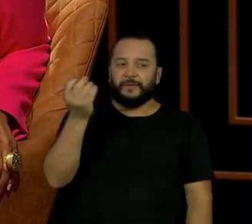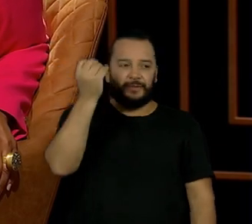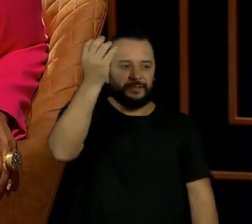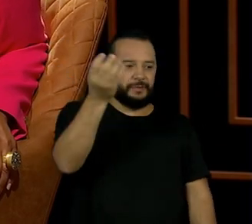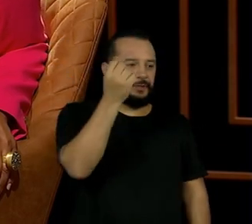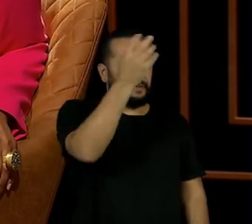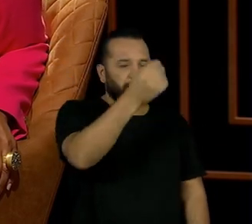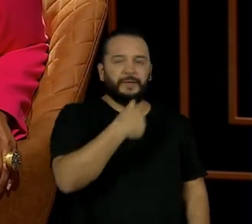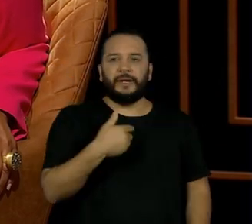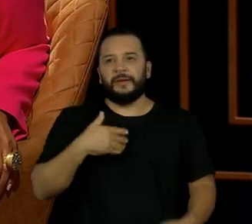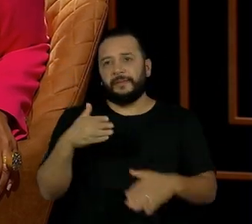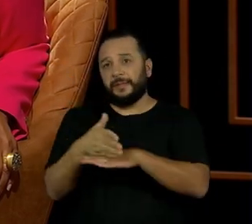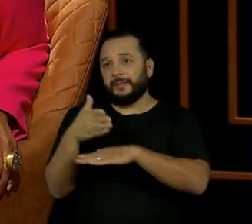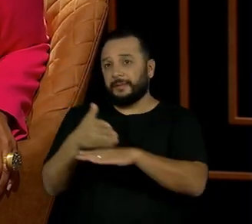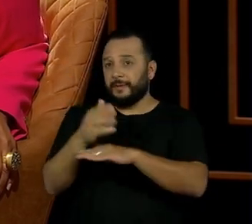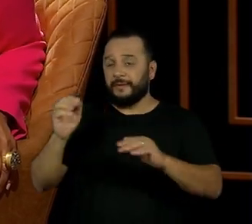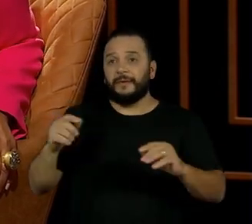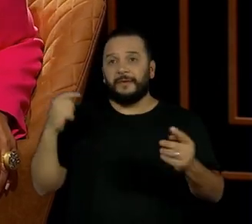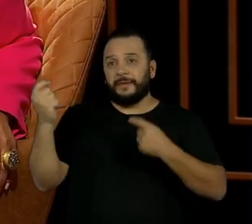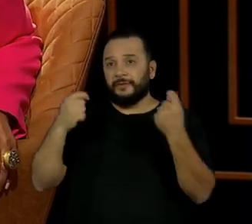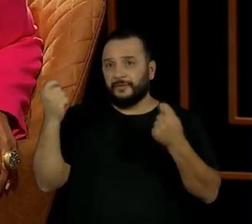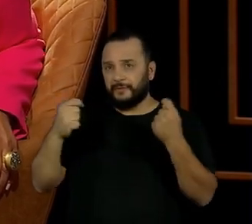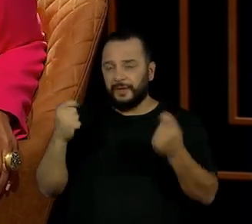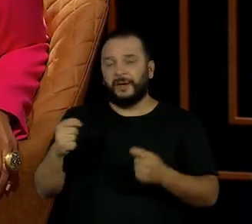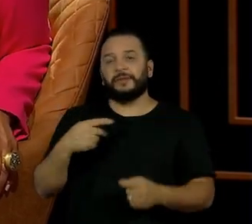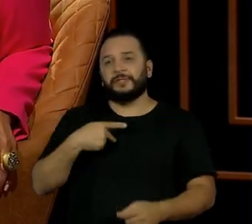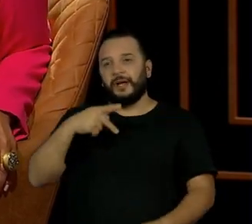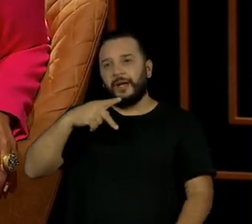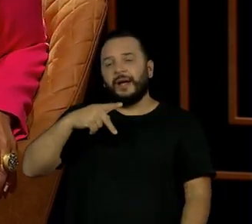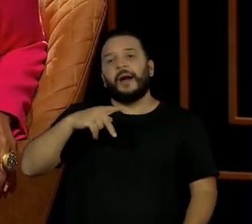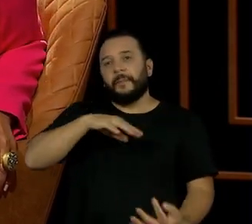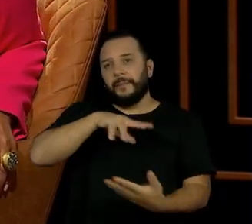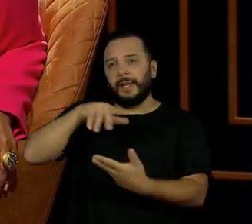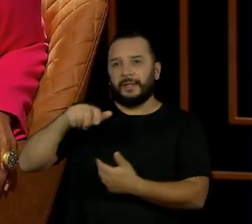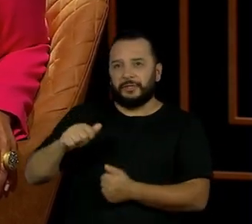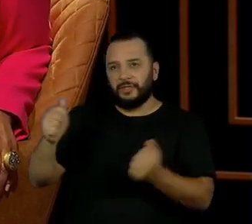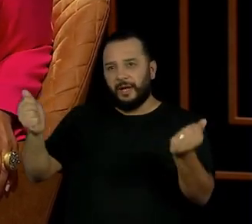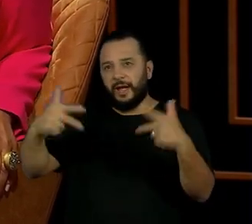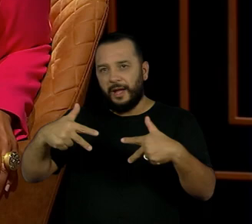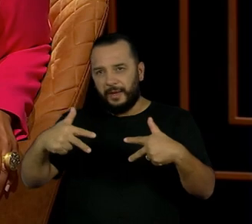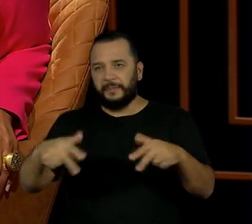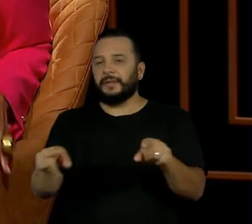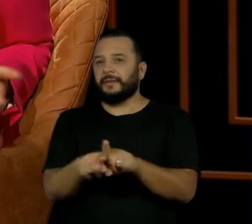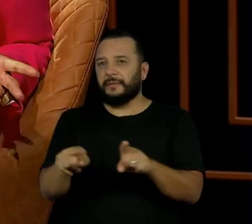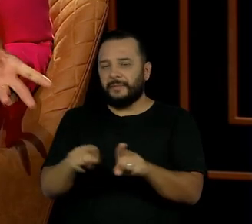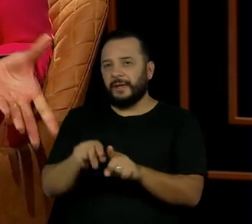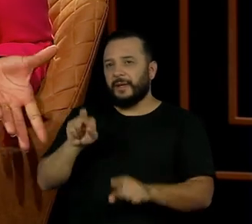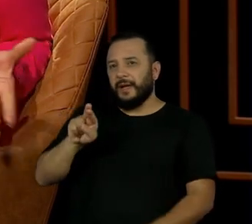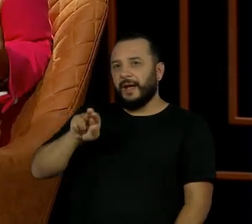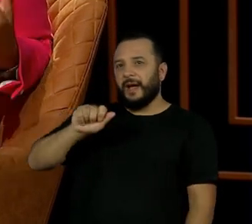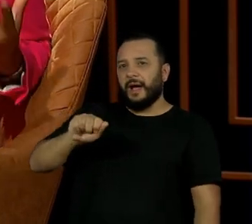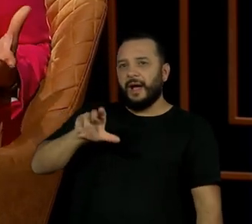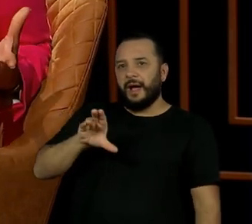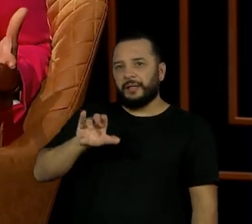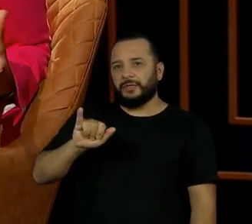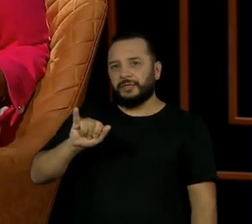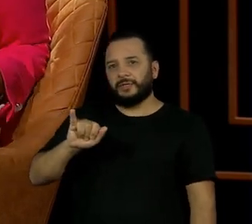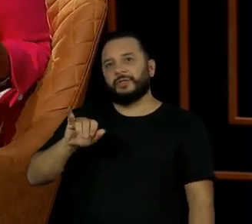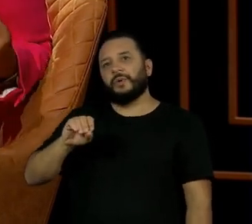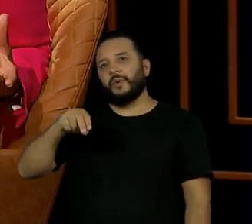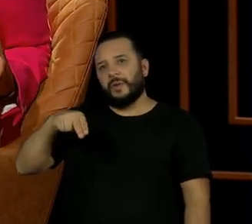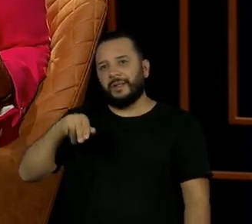participava de muitos festivais e festivais junto com Planet Hemp com Racionais Então imagina eu descobri